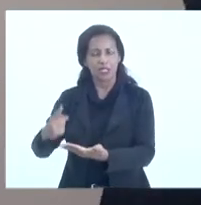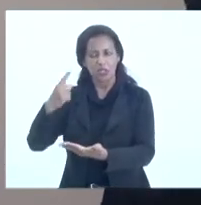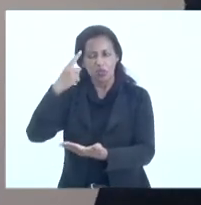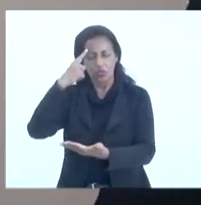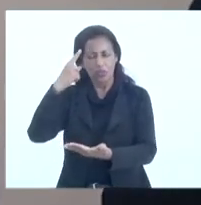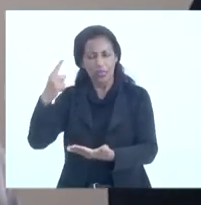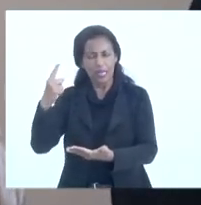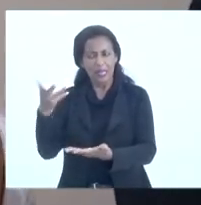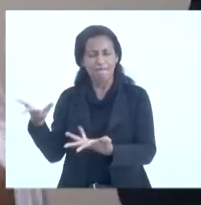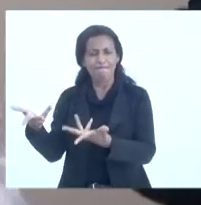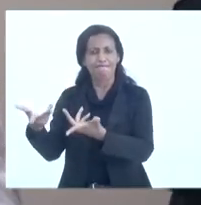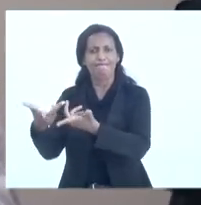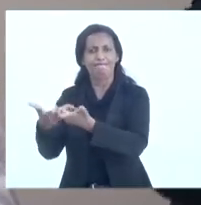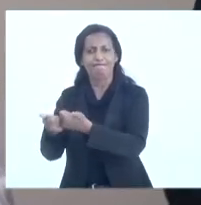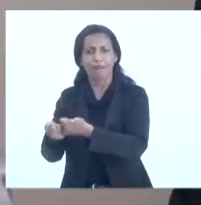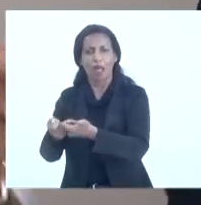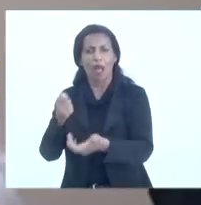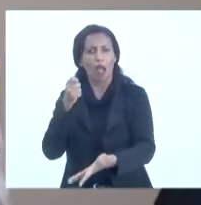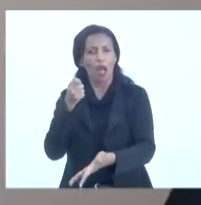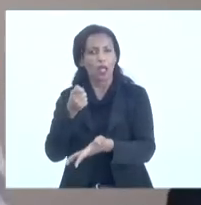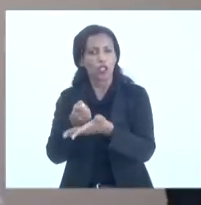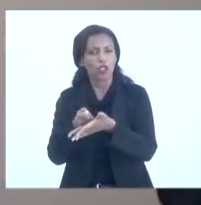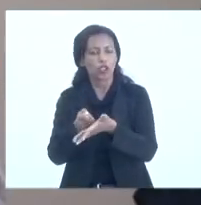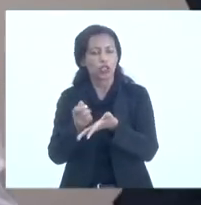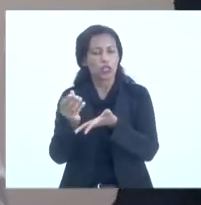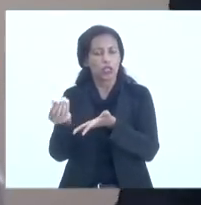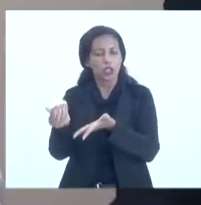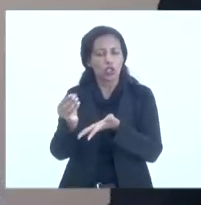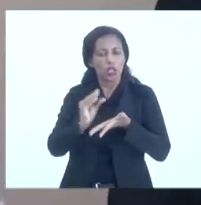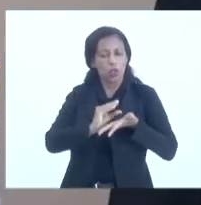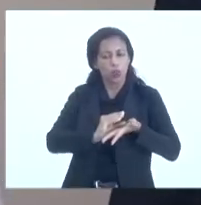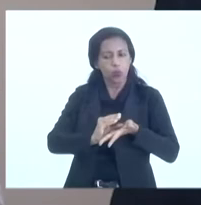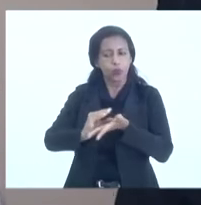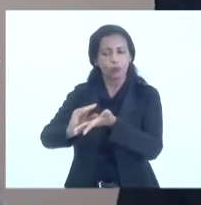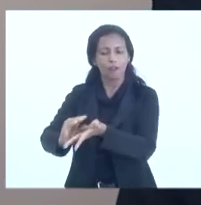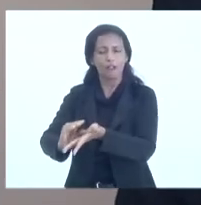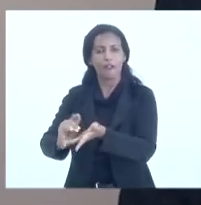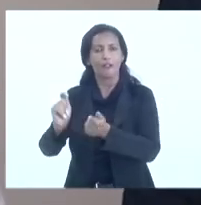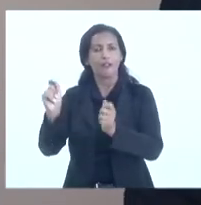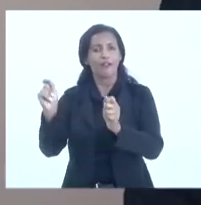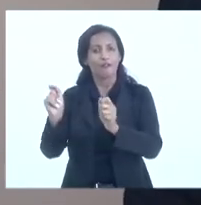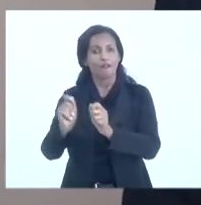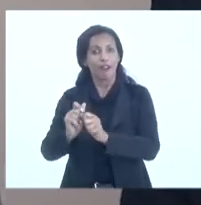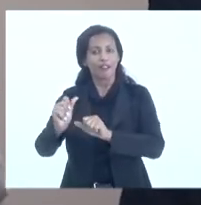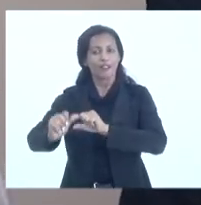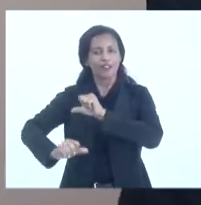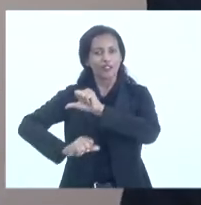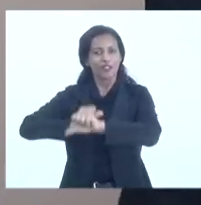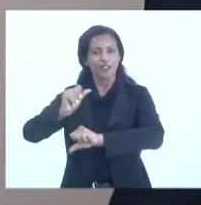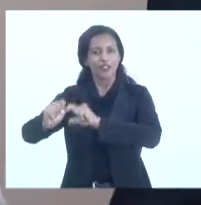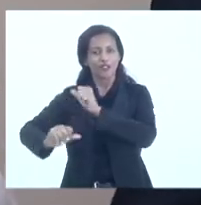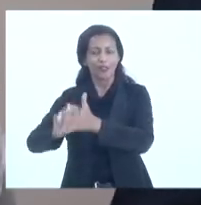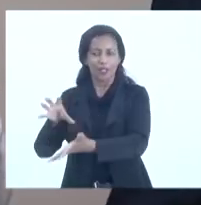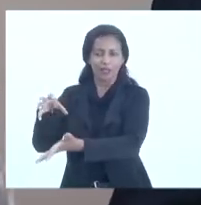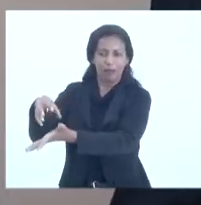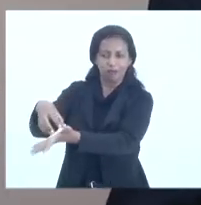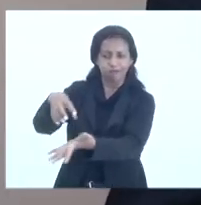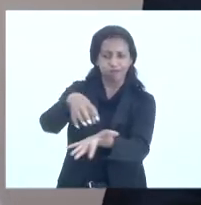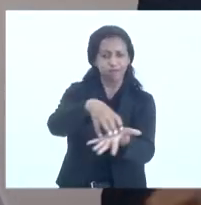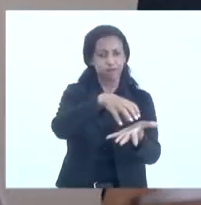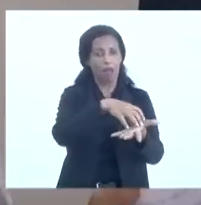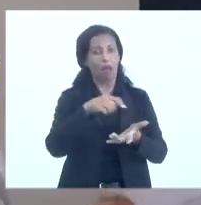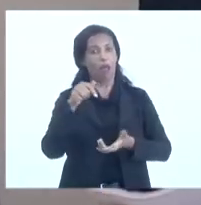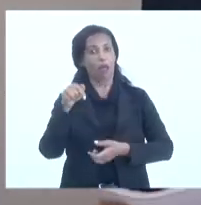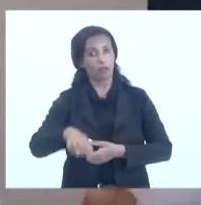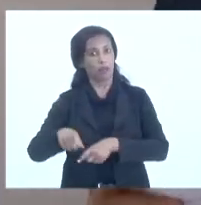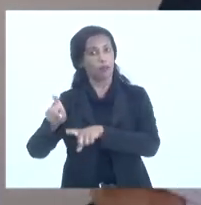podermos garantir que esse recurso ele faça diferença na transformação das matrizes de investimento, de produção de recursos aqui para o